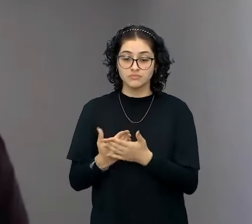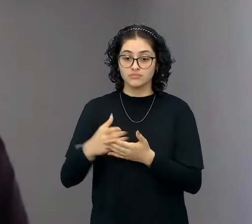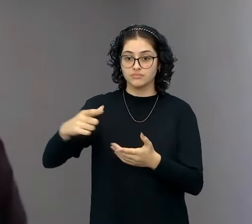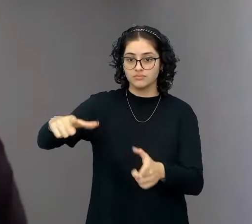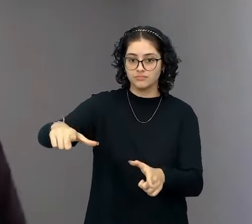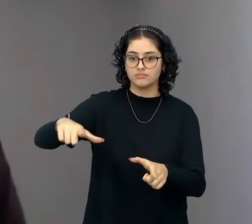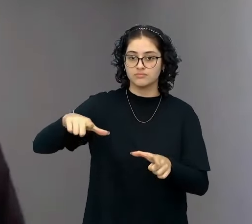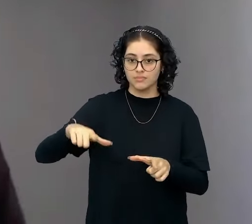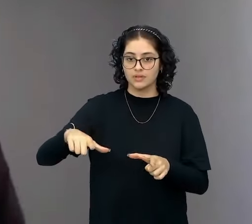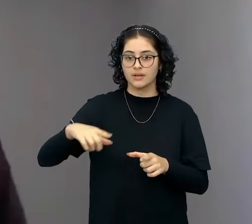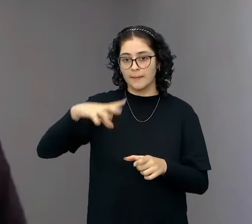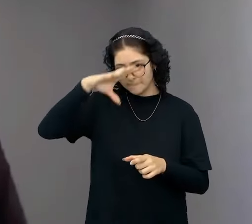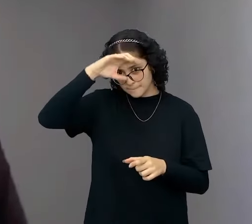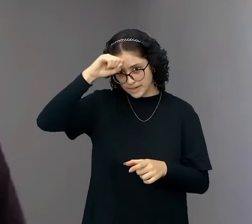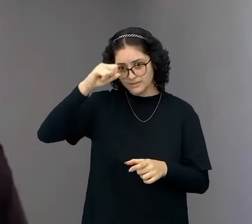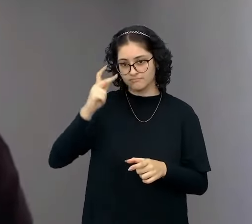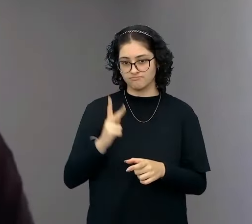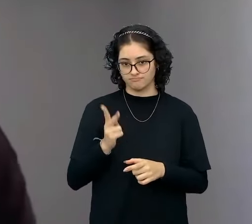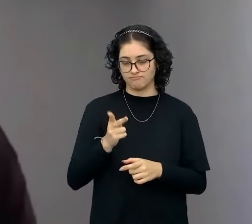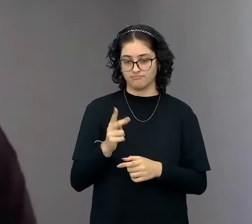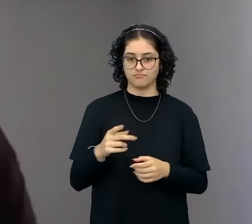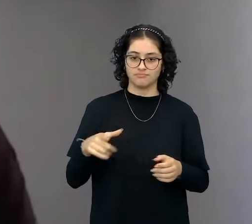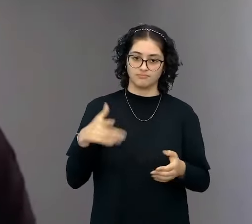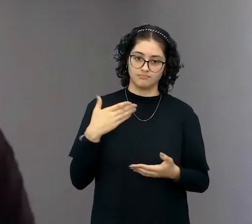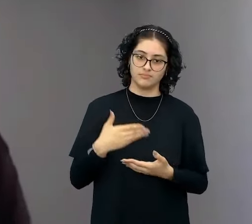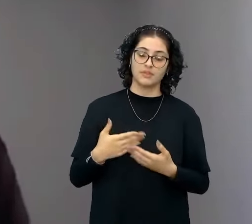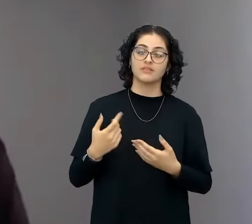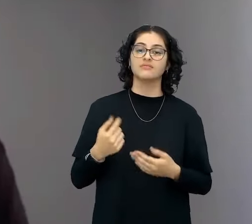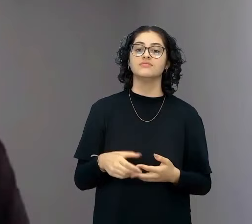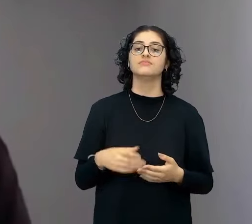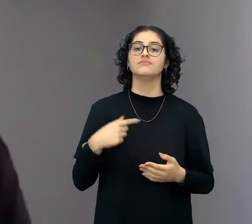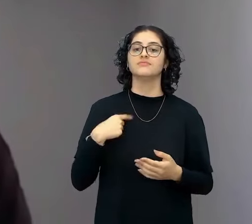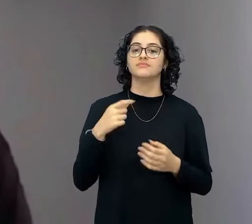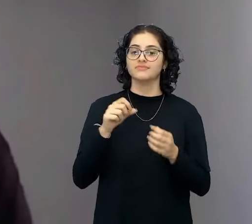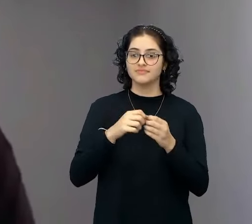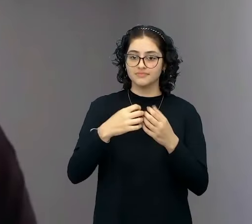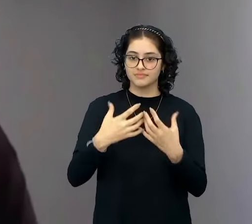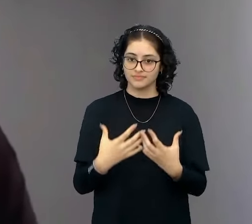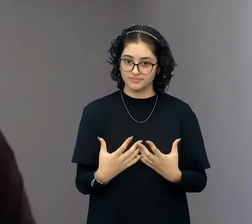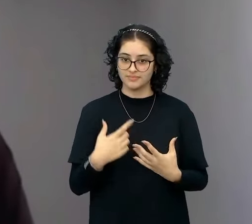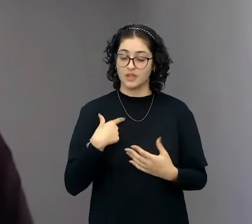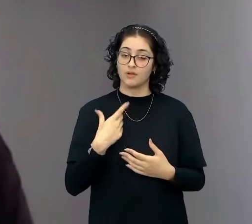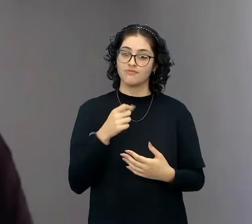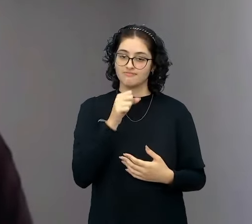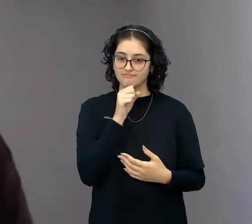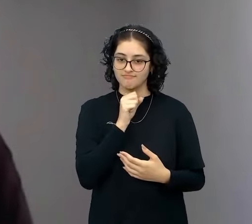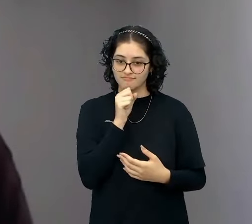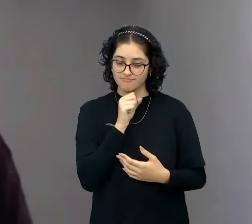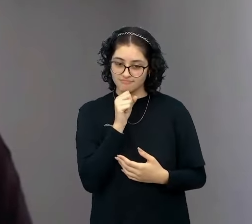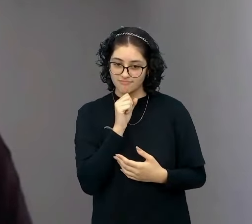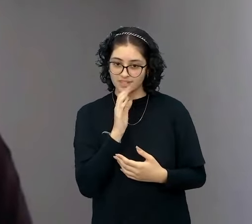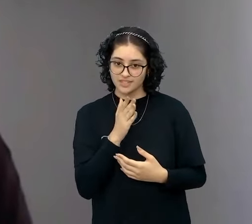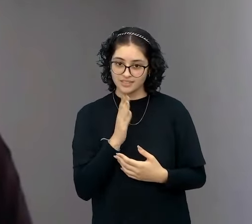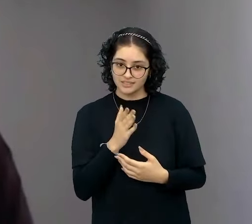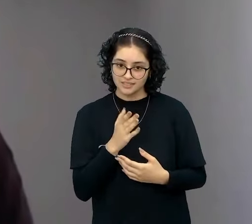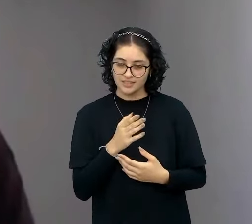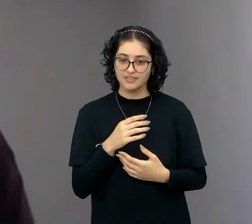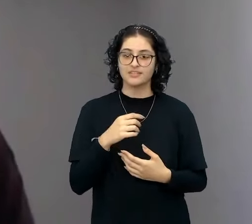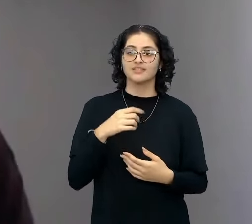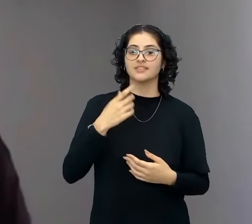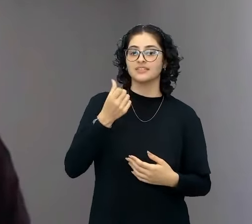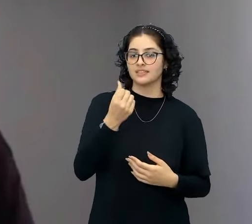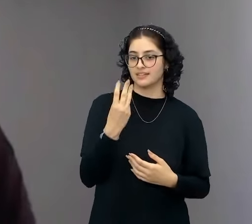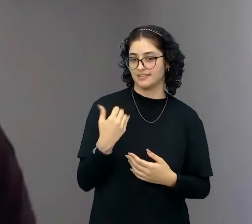do Aprender Sempre, né? Vou fazer minha autodescrição primeiramente. Eu sou uma senhora de 63